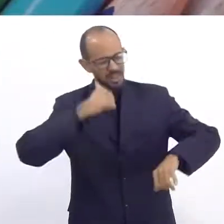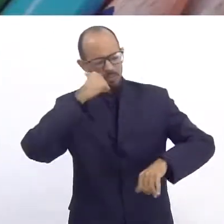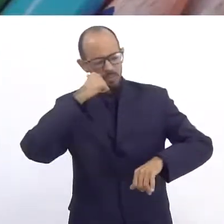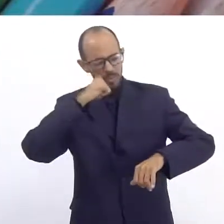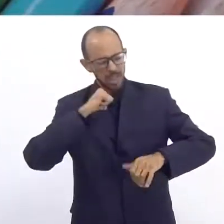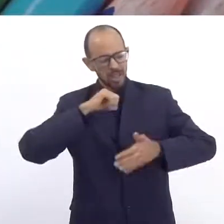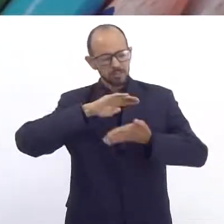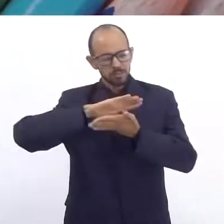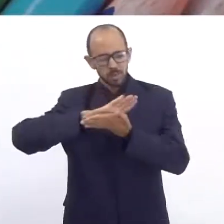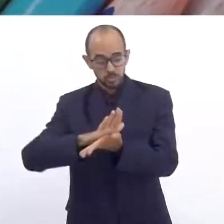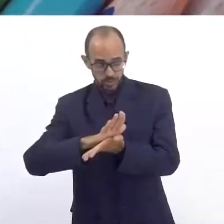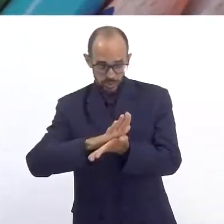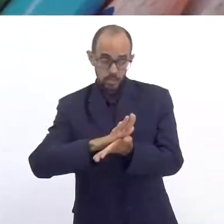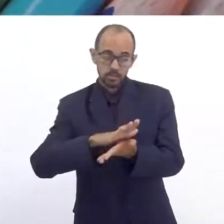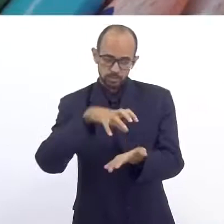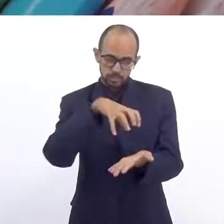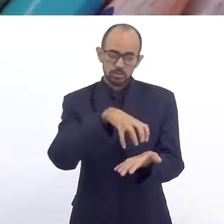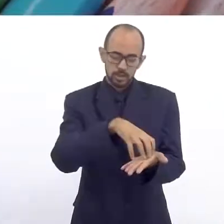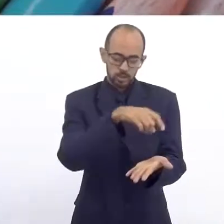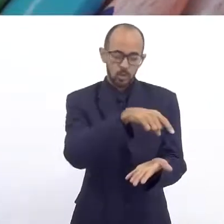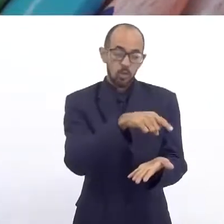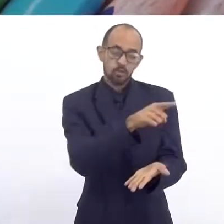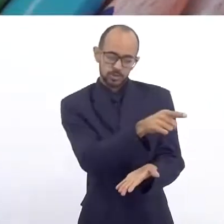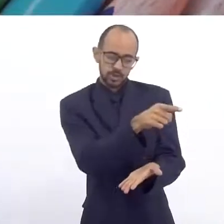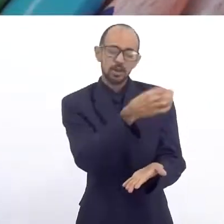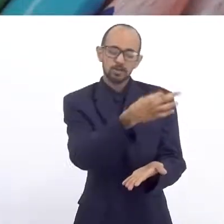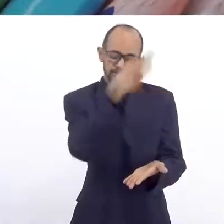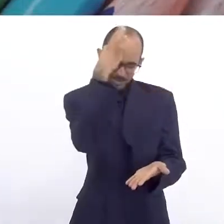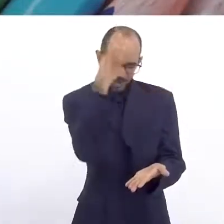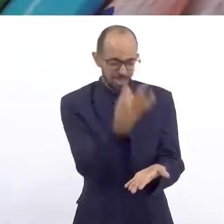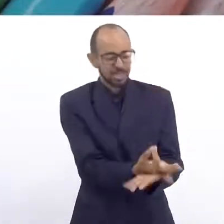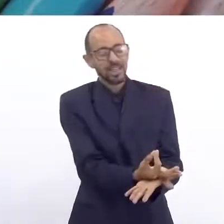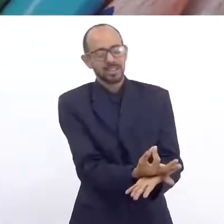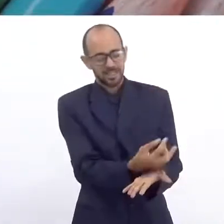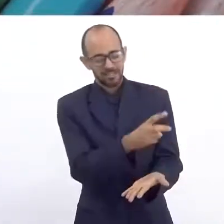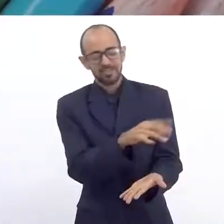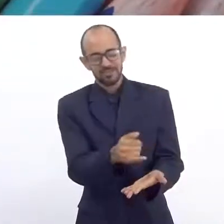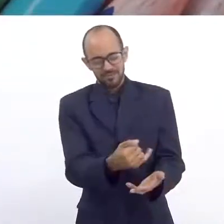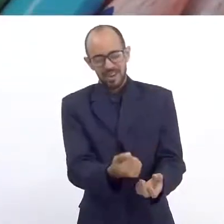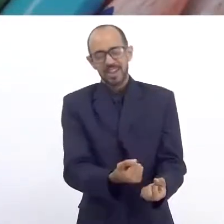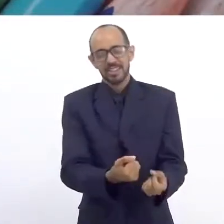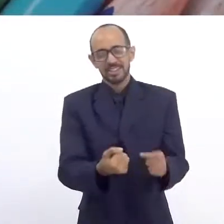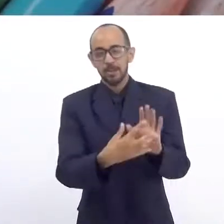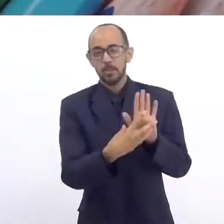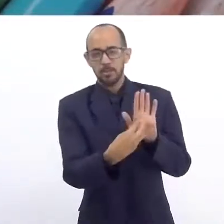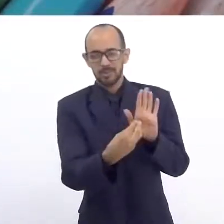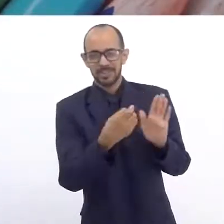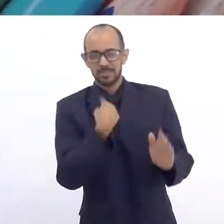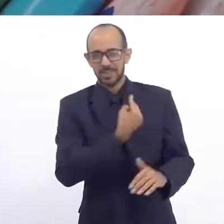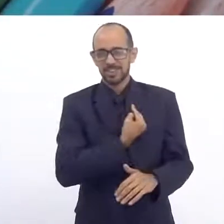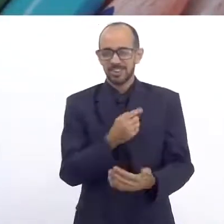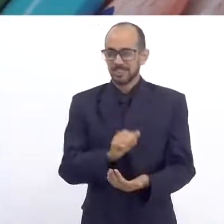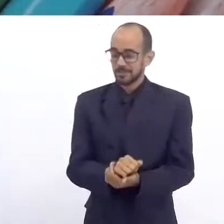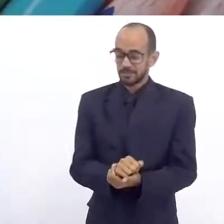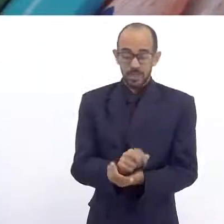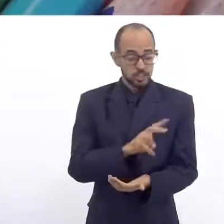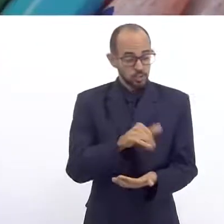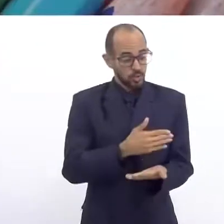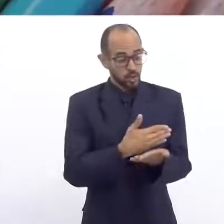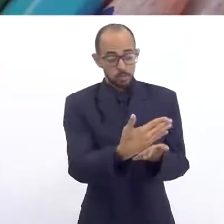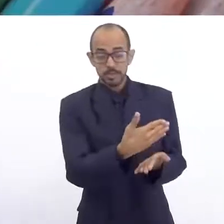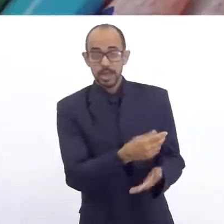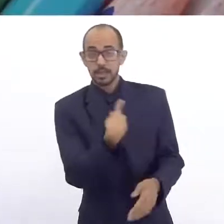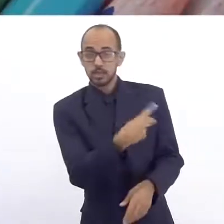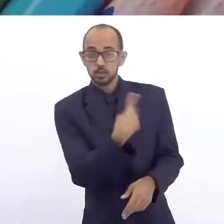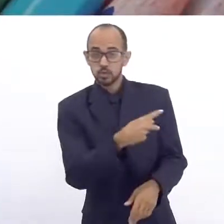preconceito nessa área. Então, assim, você pra gente com certeza vai trazer muitas histórias inspiradoras. E aí a gente vai começar